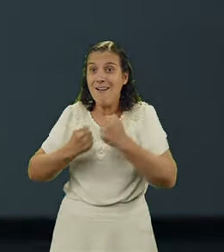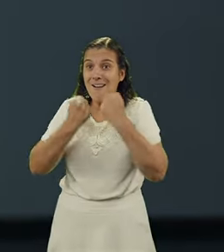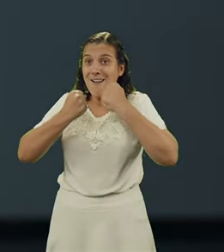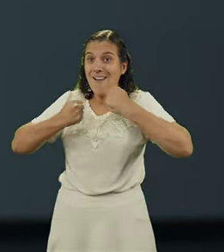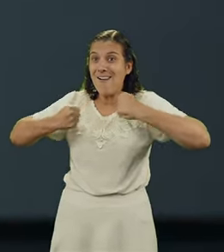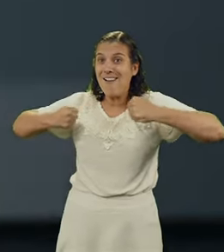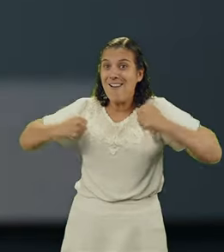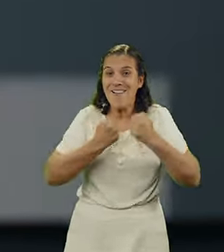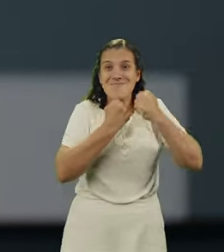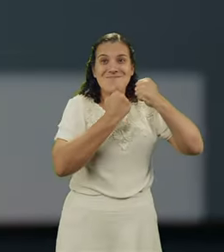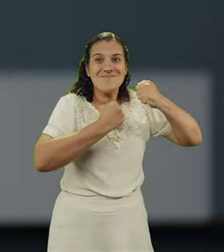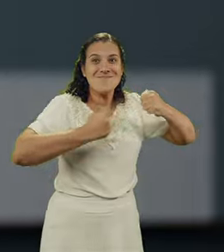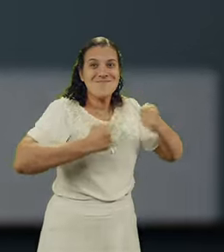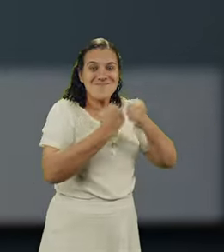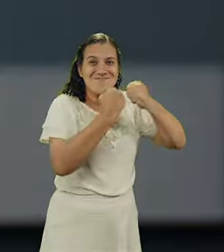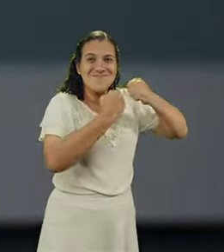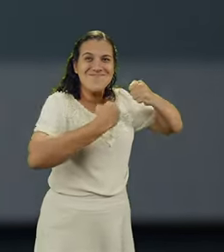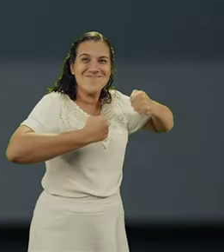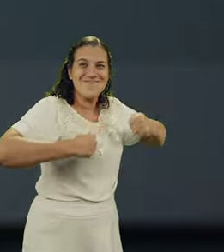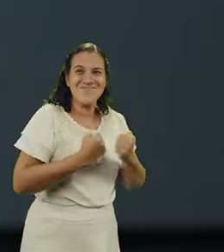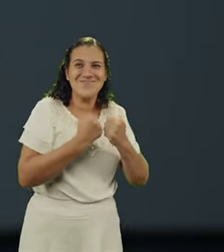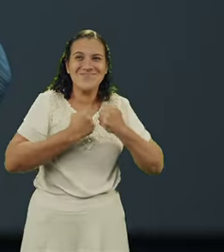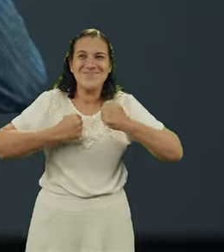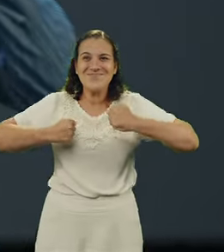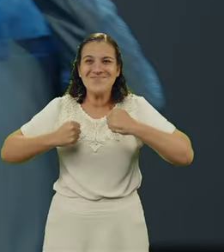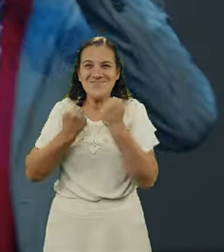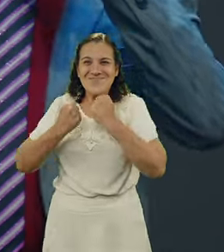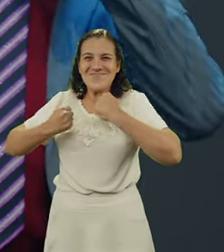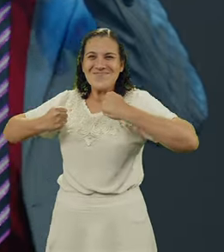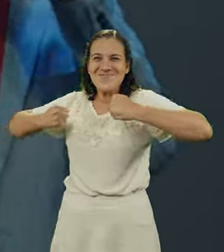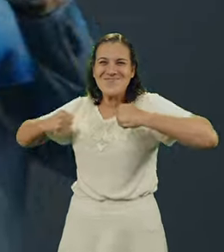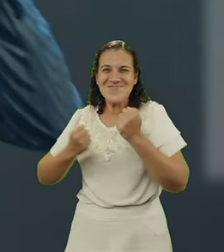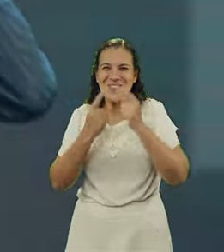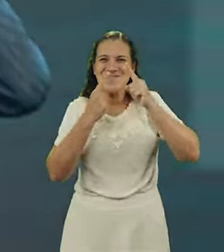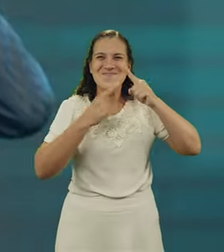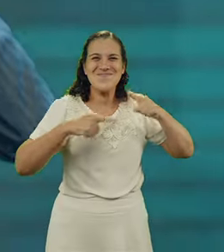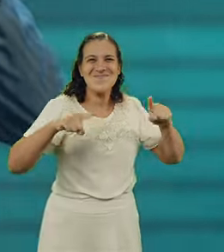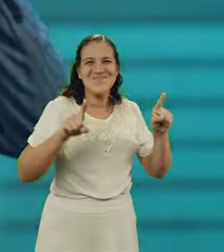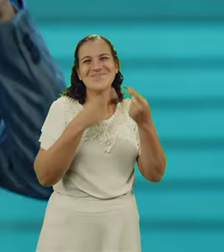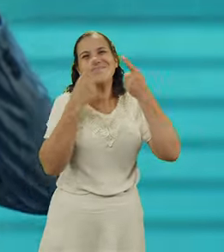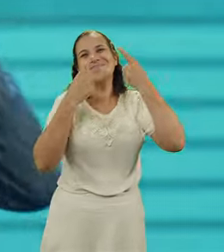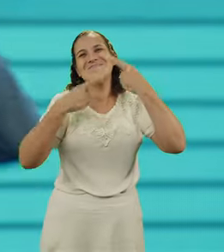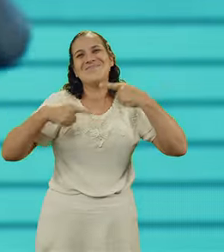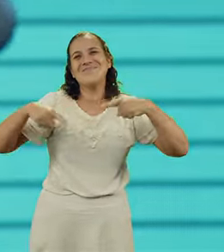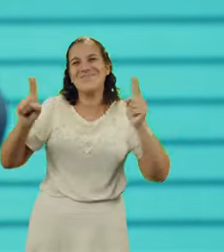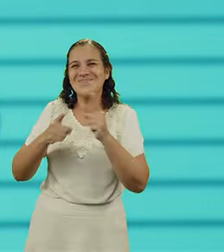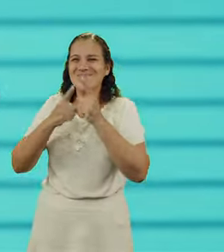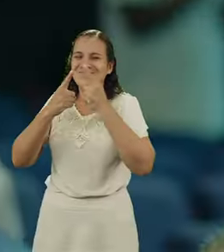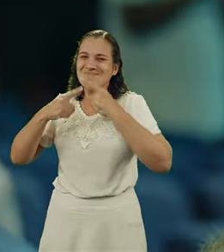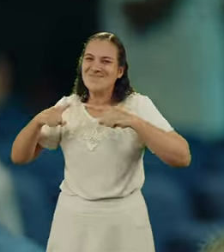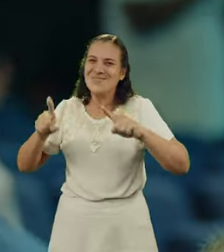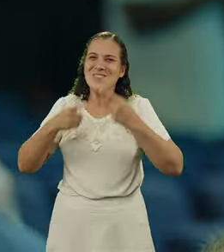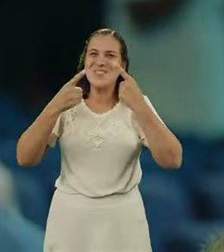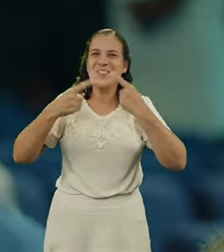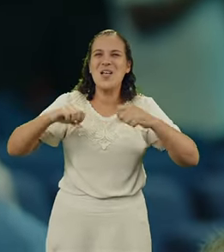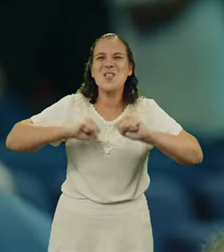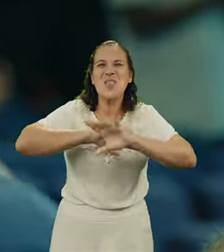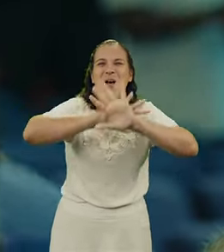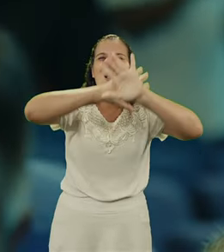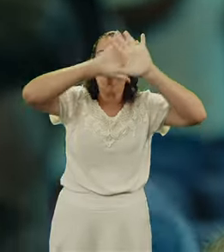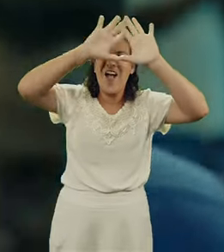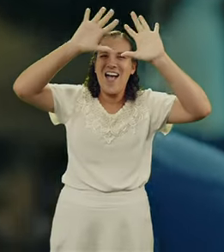Jesus. Quem está sentindo a presença de Deus, levante as mãos comigo e dê glória pra